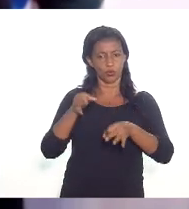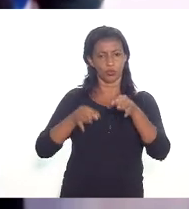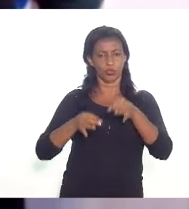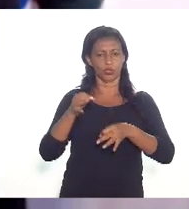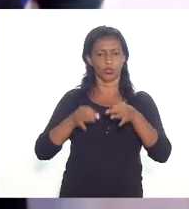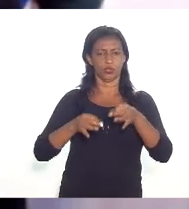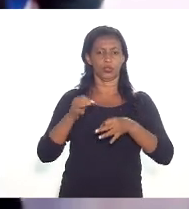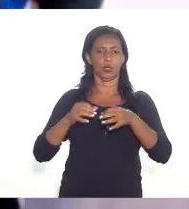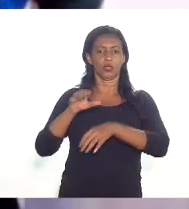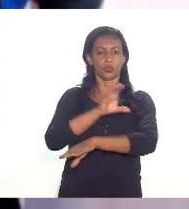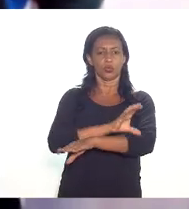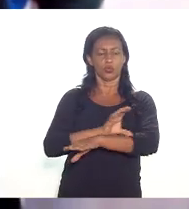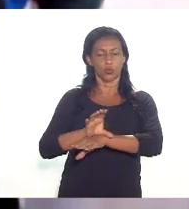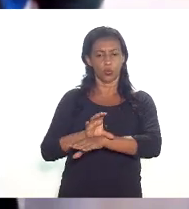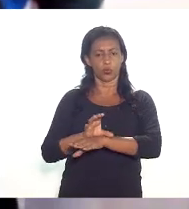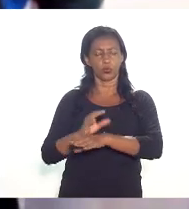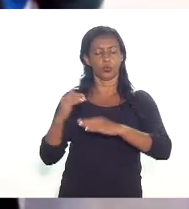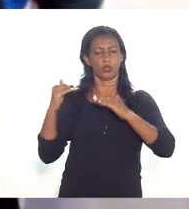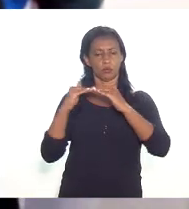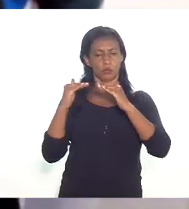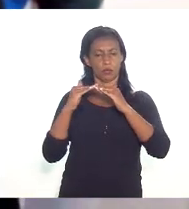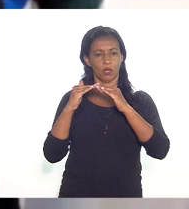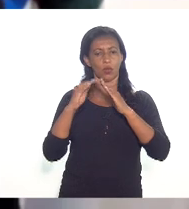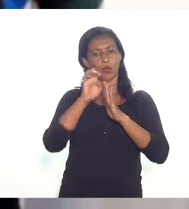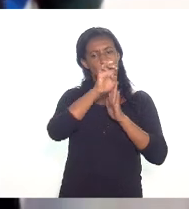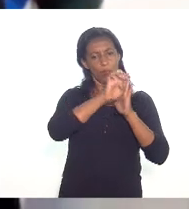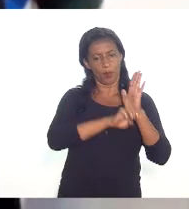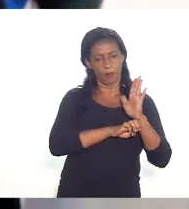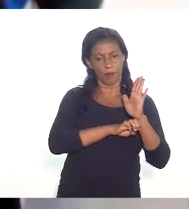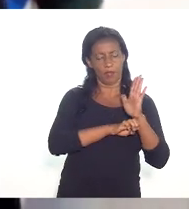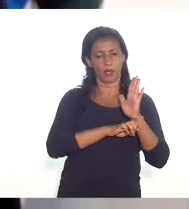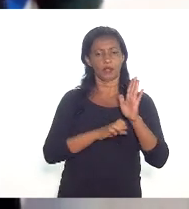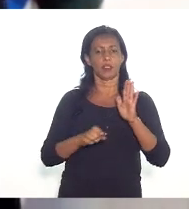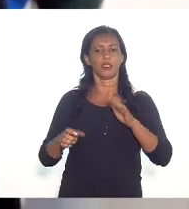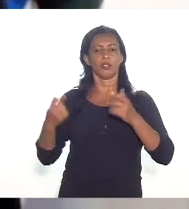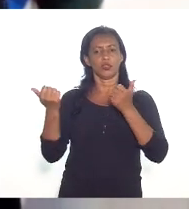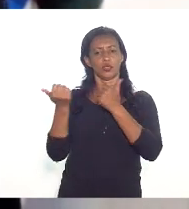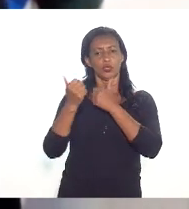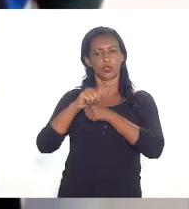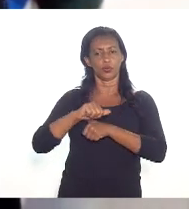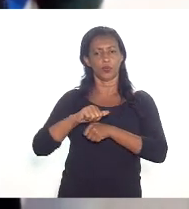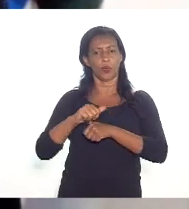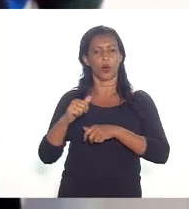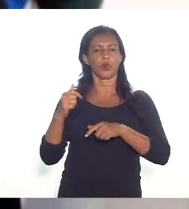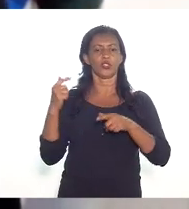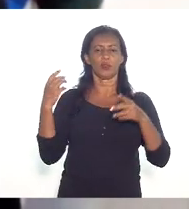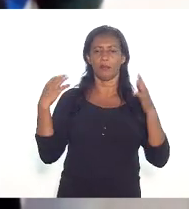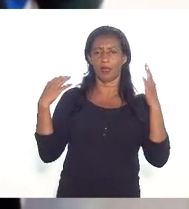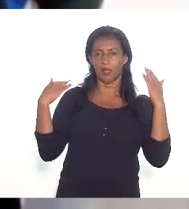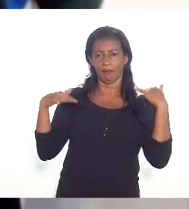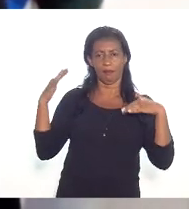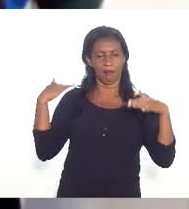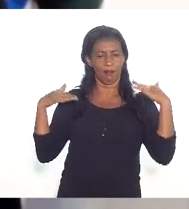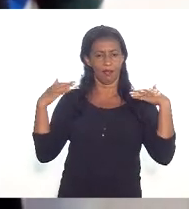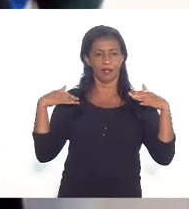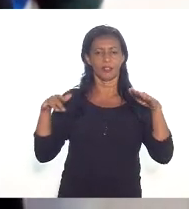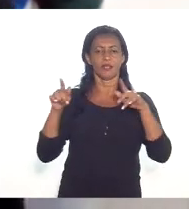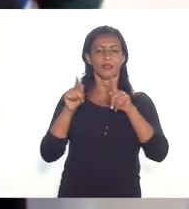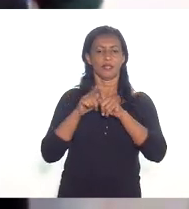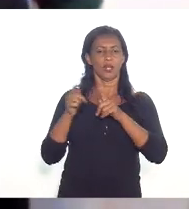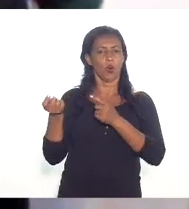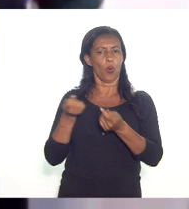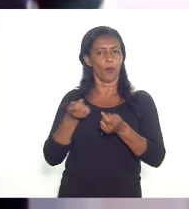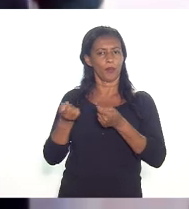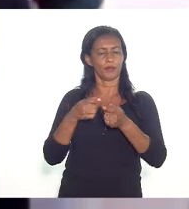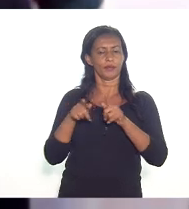Constitucionalidade, de Cultura favorável, com emendas, e de Esporte e Lazer favorável, de Economia, Indústria e Comércio favorável, com